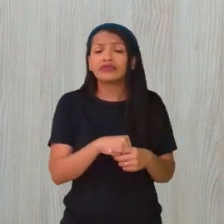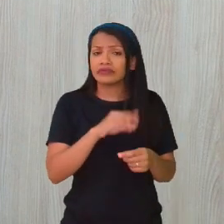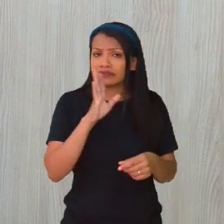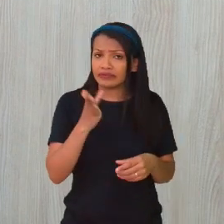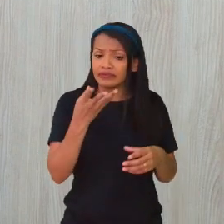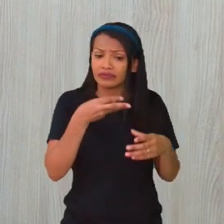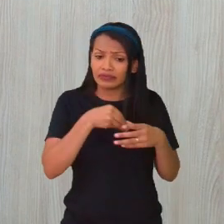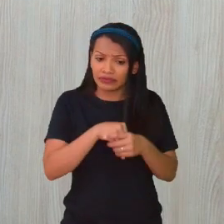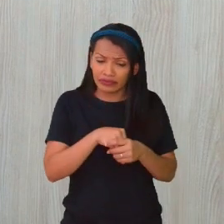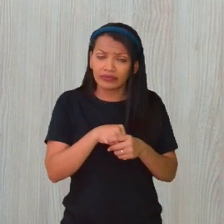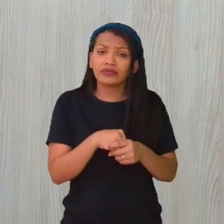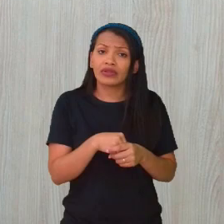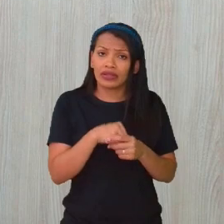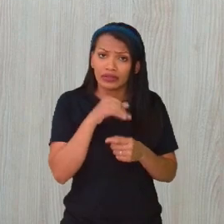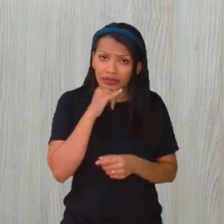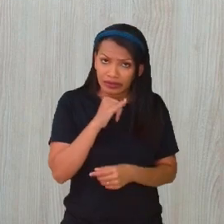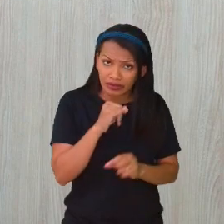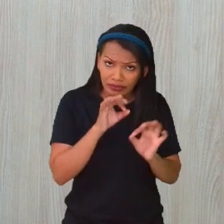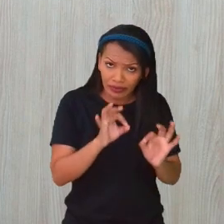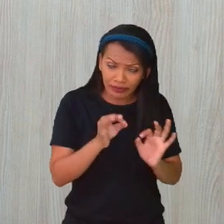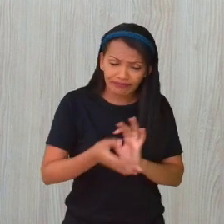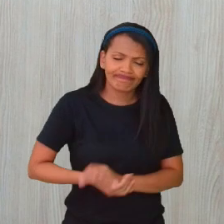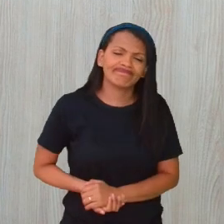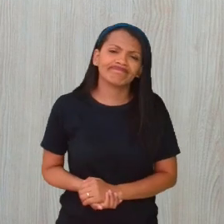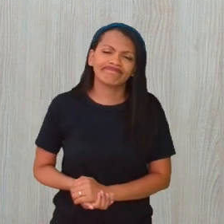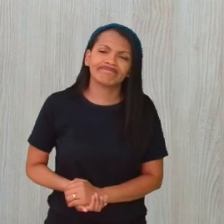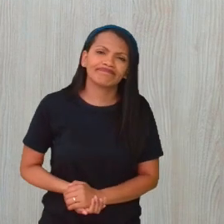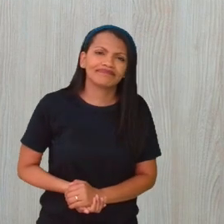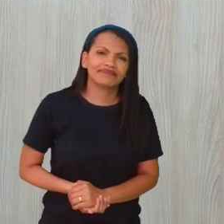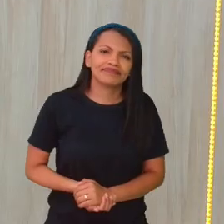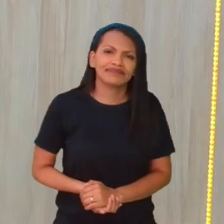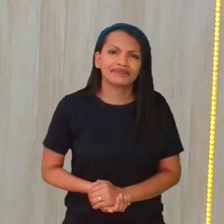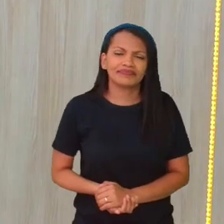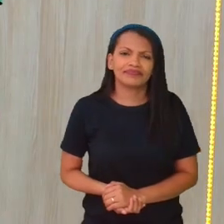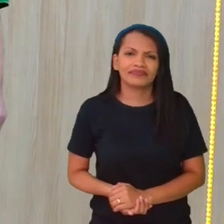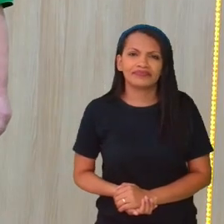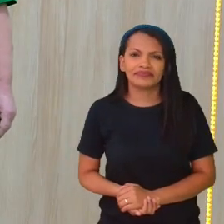estar se autodeclarando. Pois é.